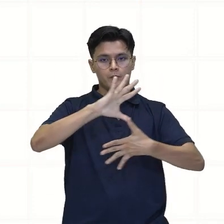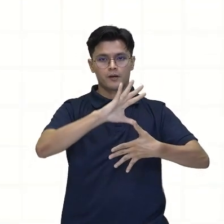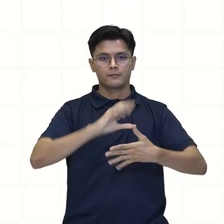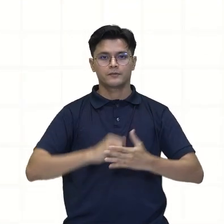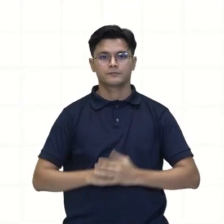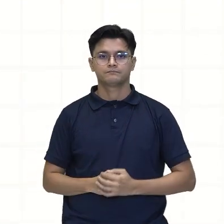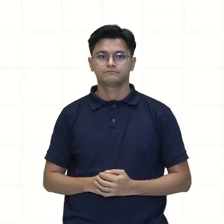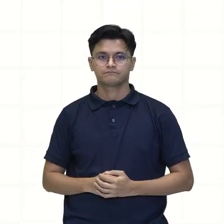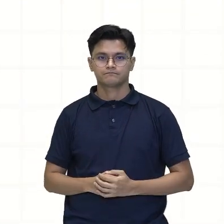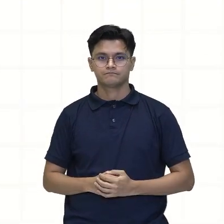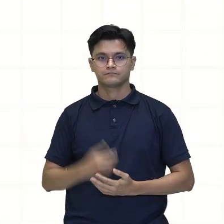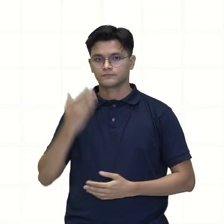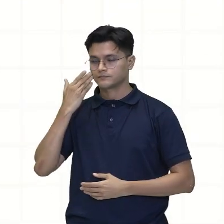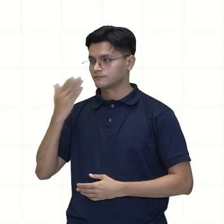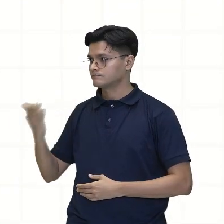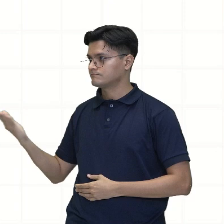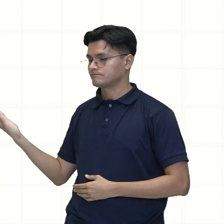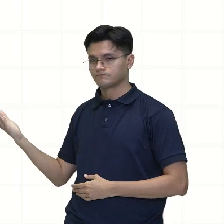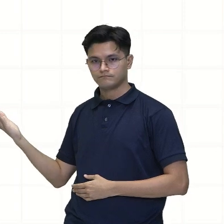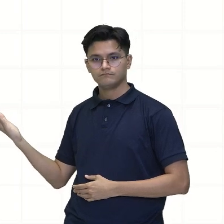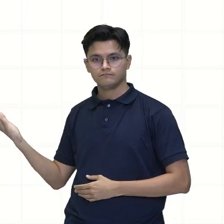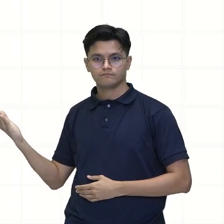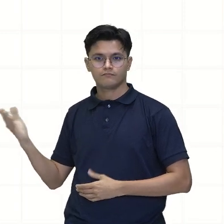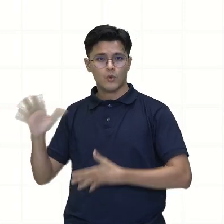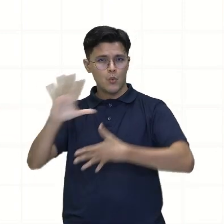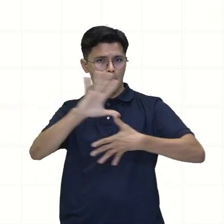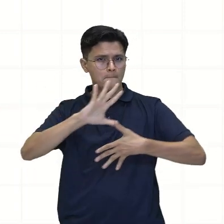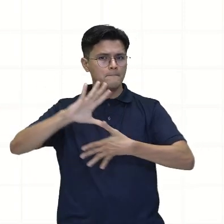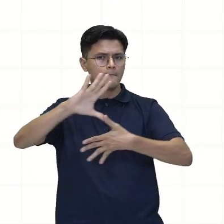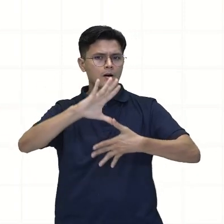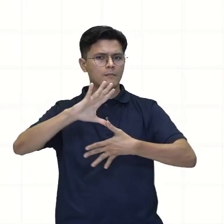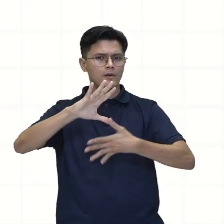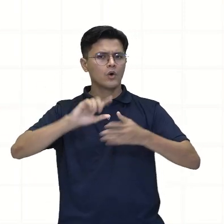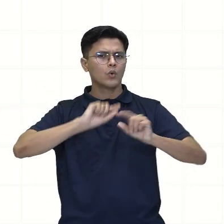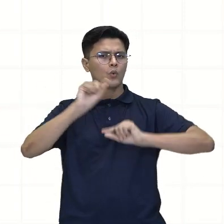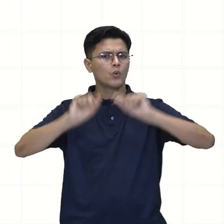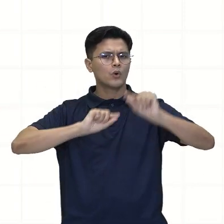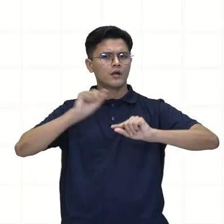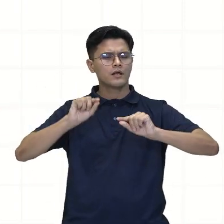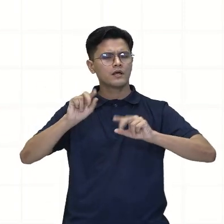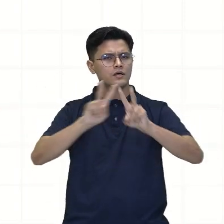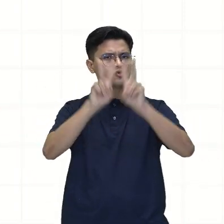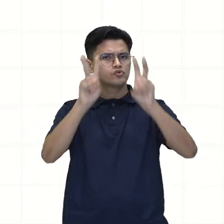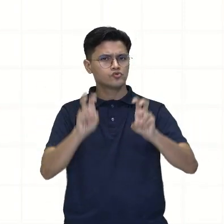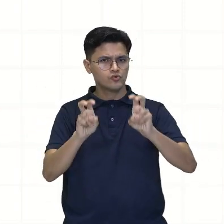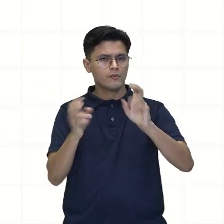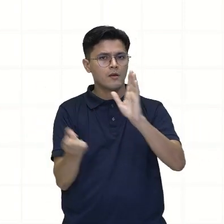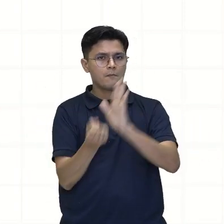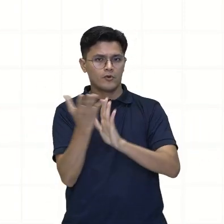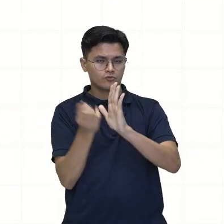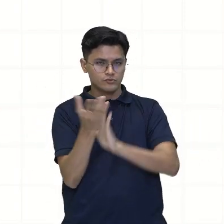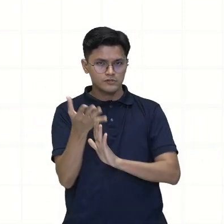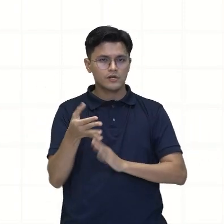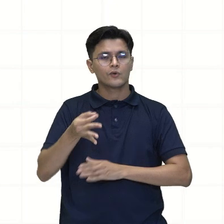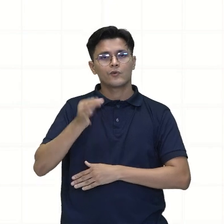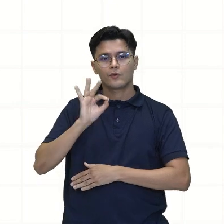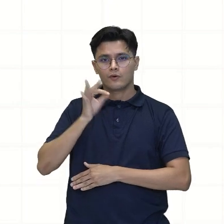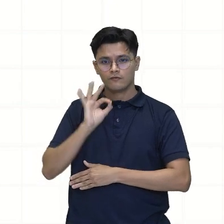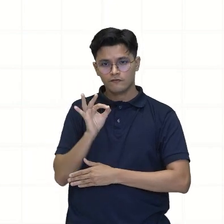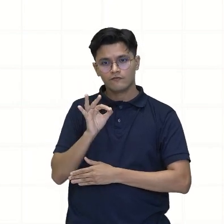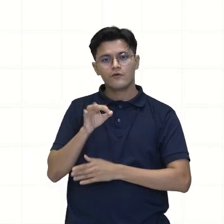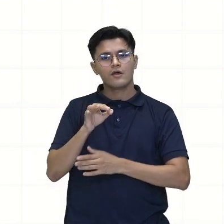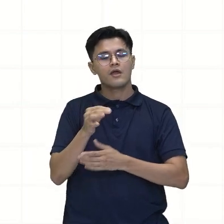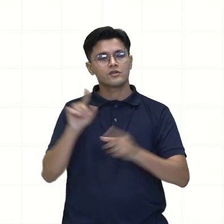observar aqui o nosso próximo mapa, né, que traz a produção de café nos